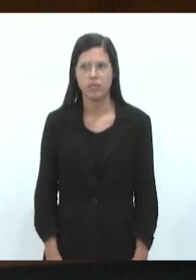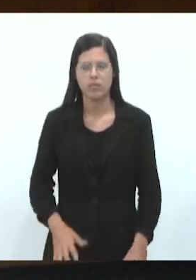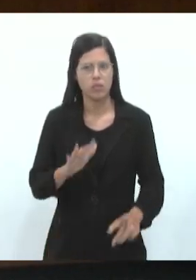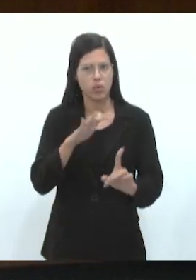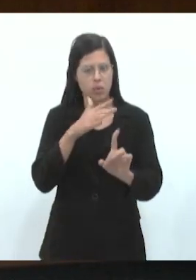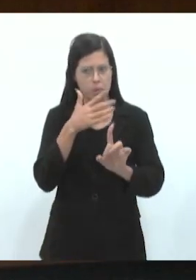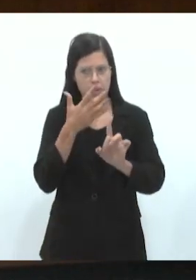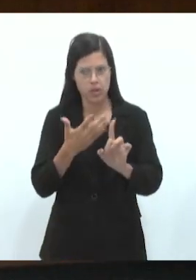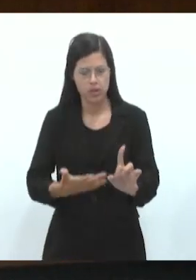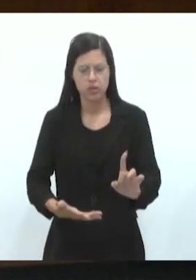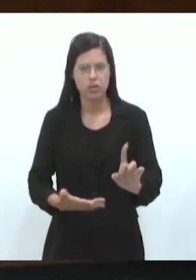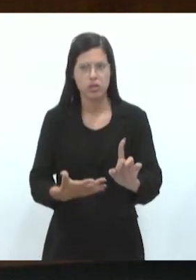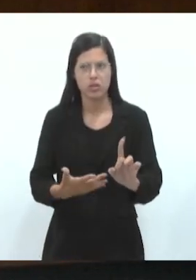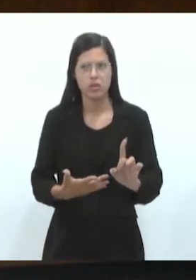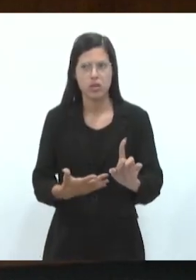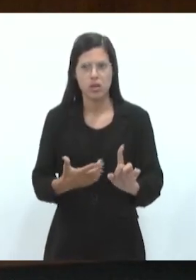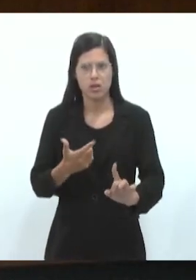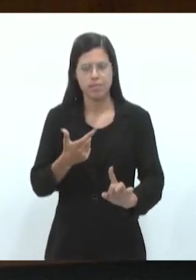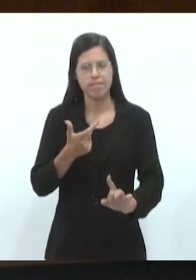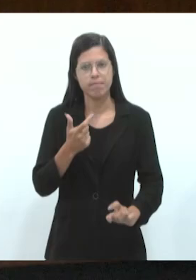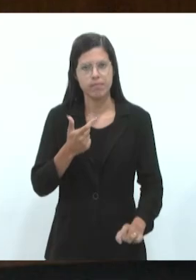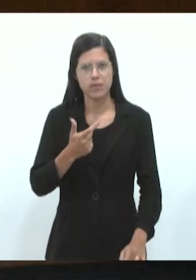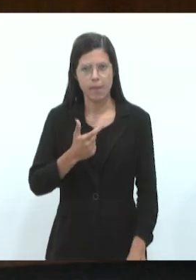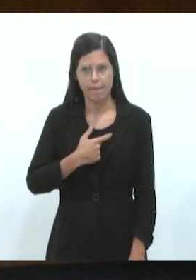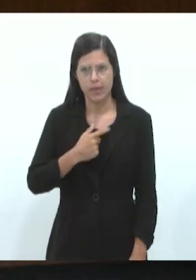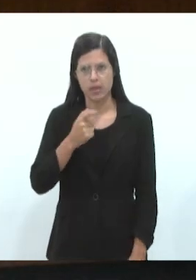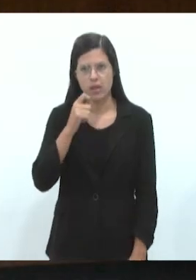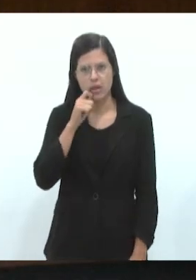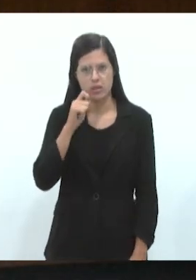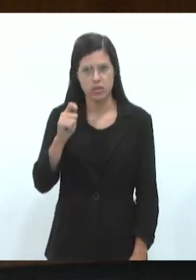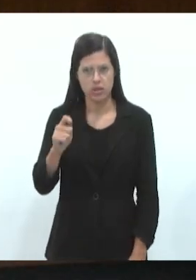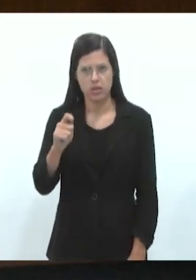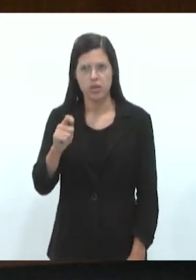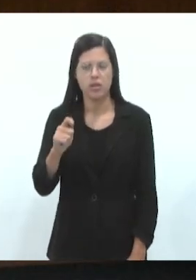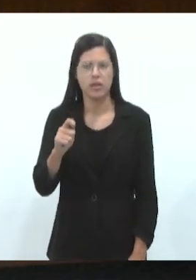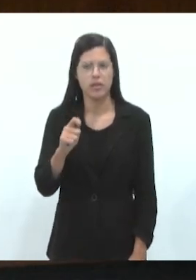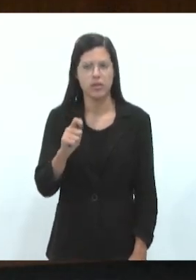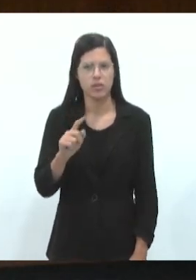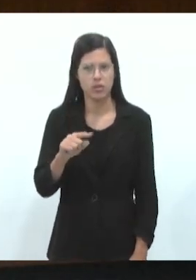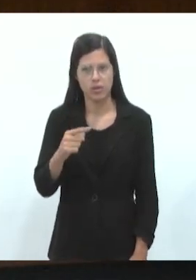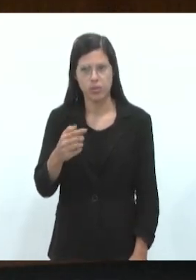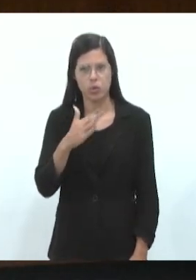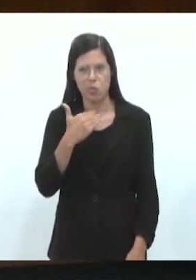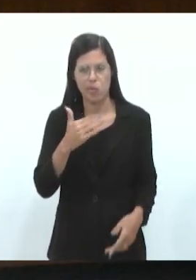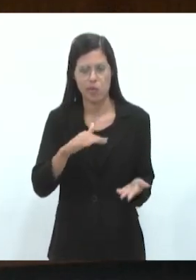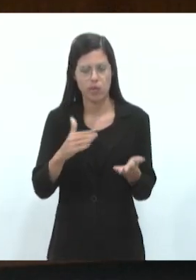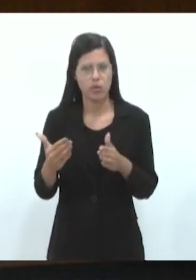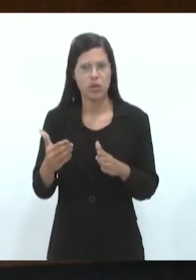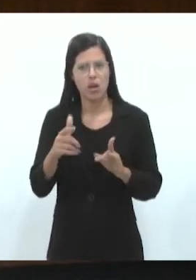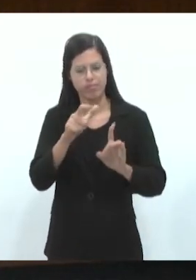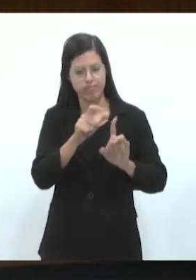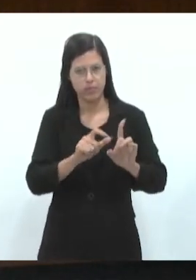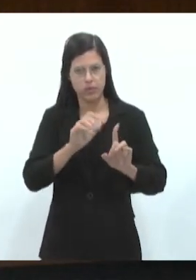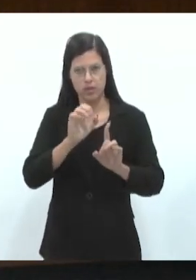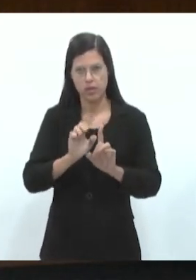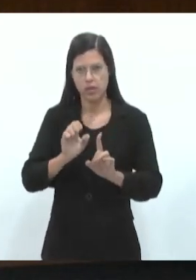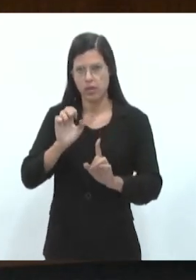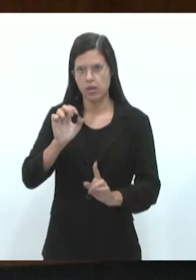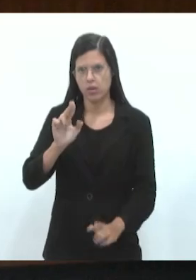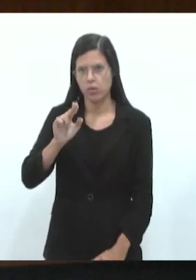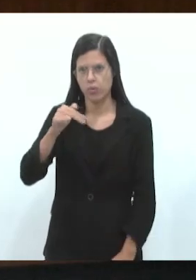homenagem da medalha Tiradentes pós-mortem à senhora Eunice Paiva,